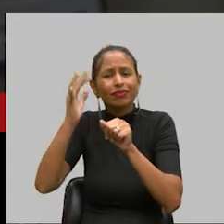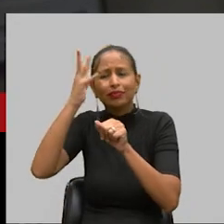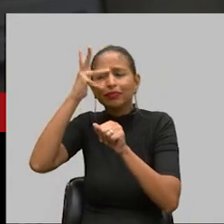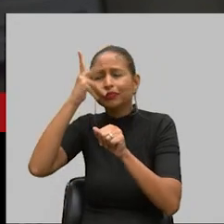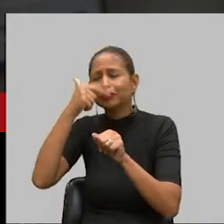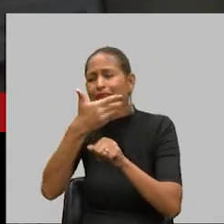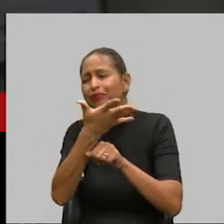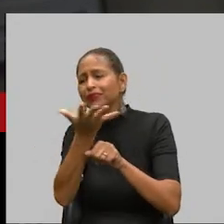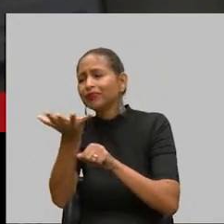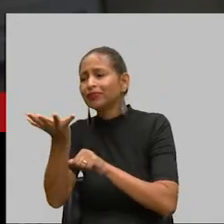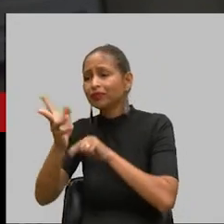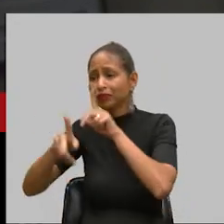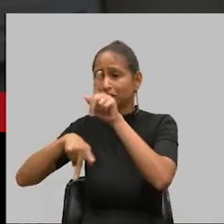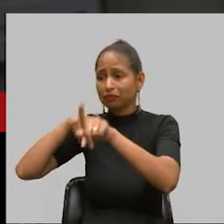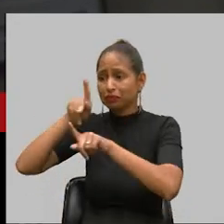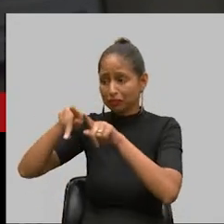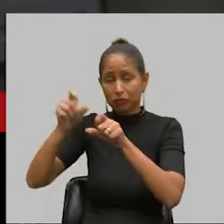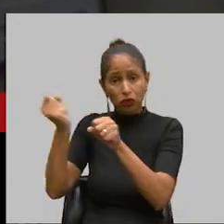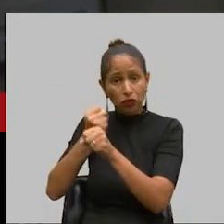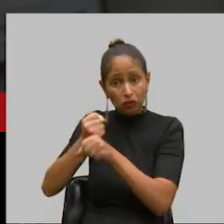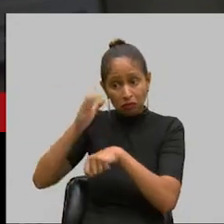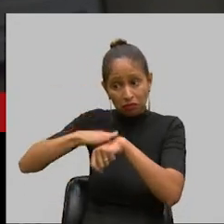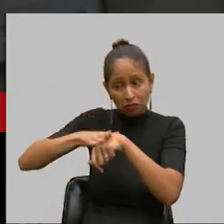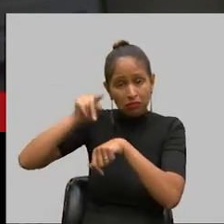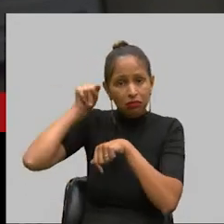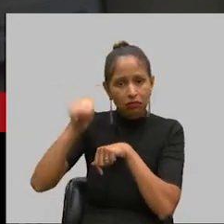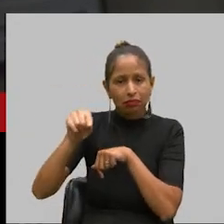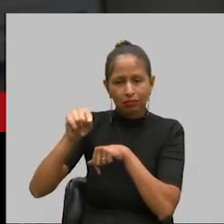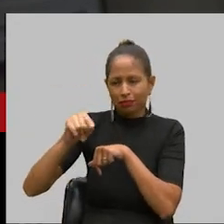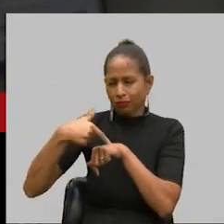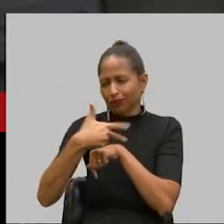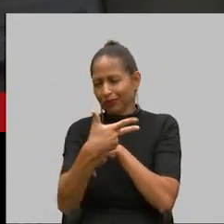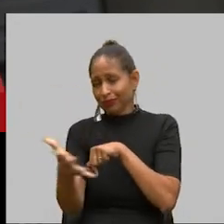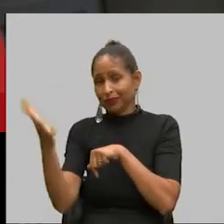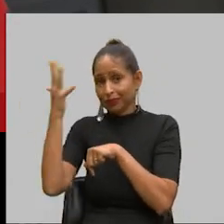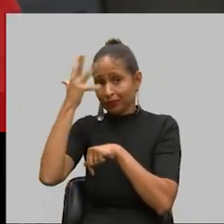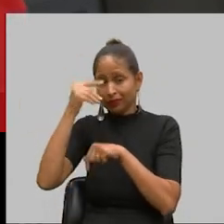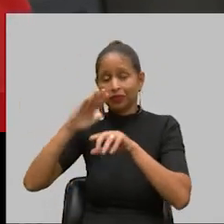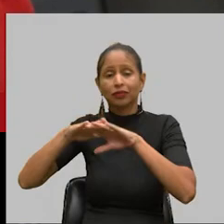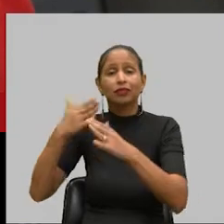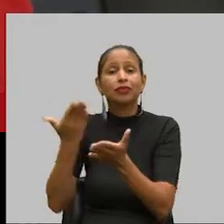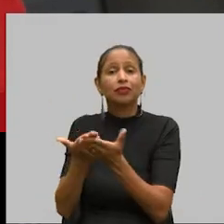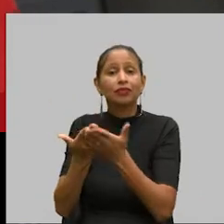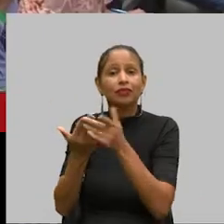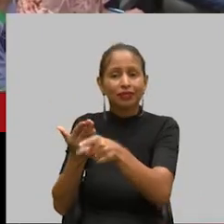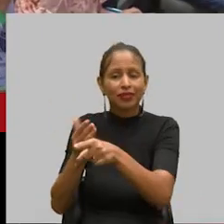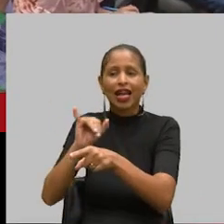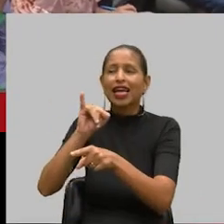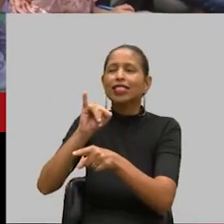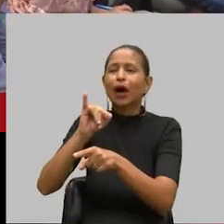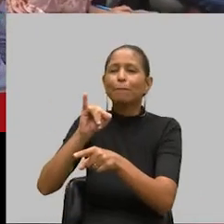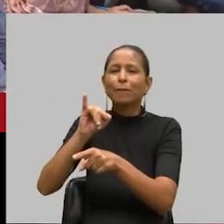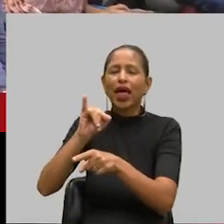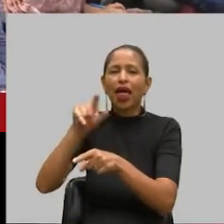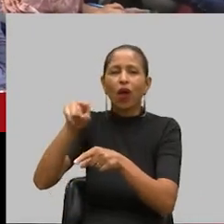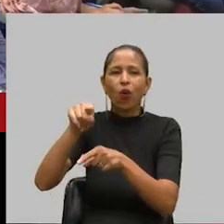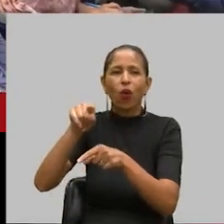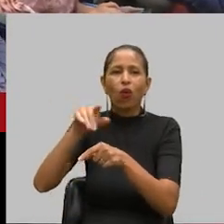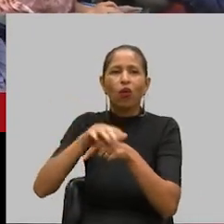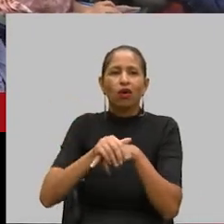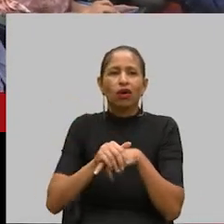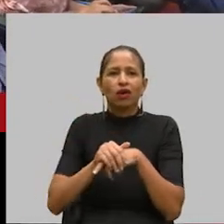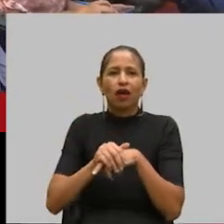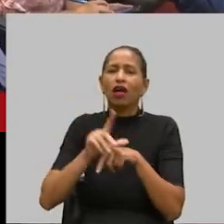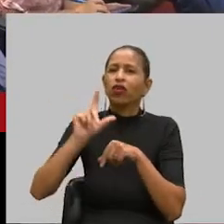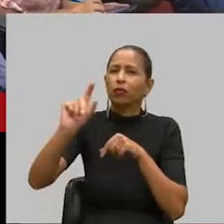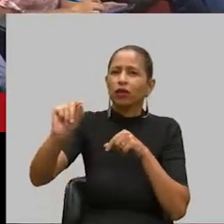coisas que os povos do campo T construído entre as bonitas coisas as escolas então a Isabel queria só falar Isabel já saiu